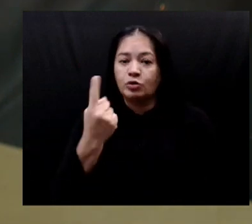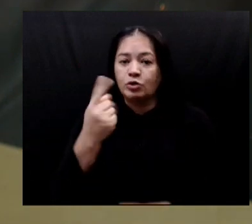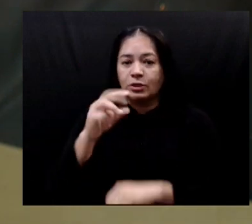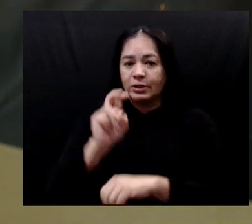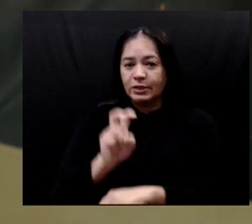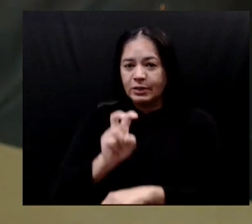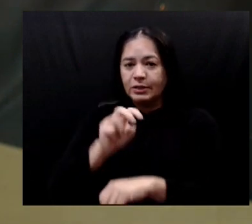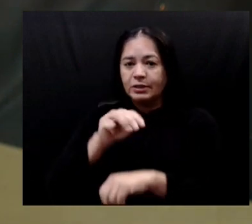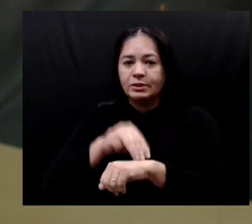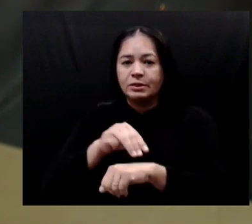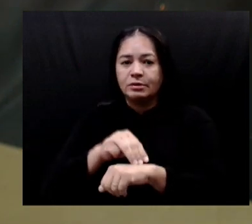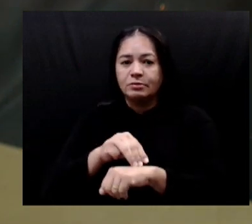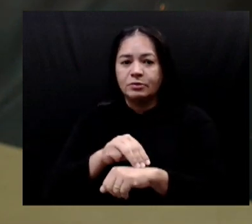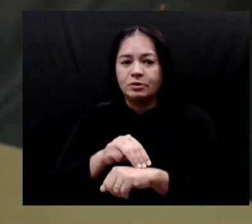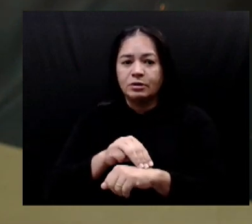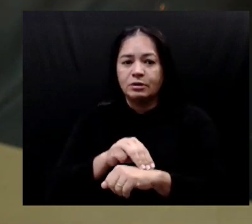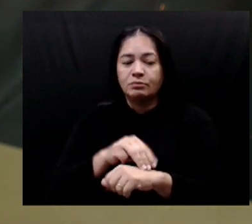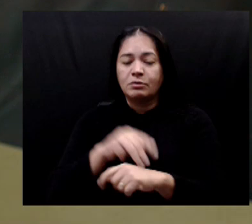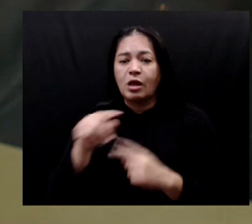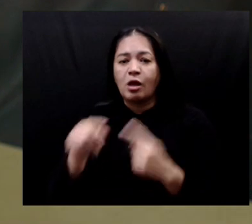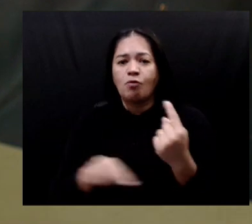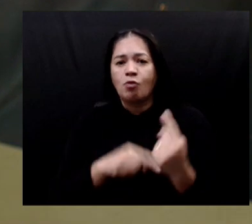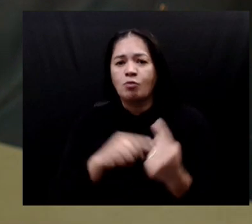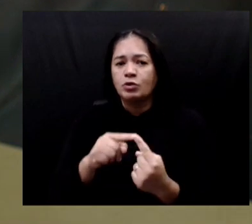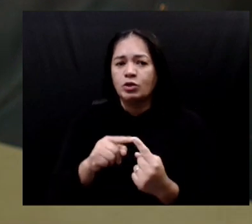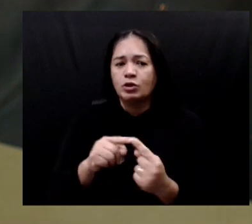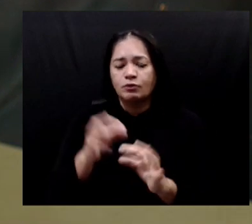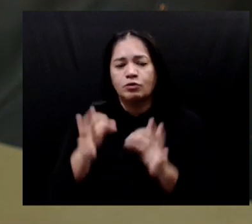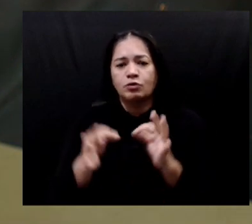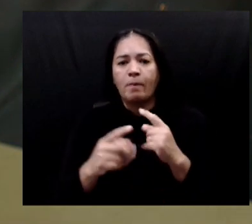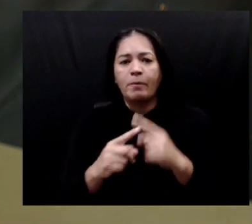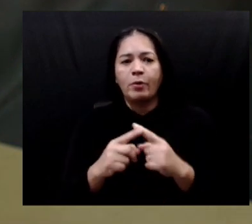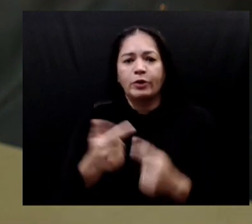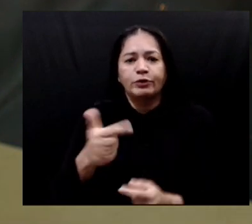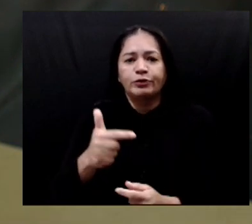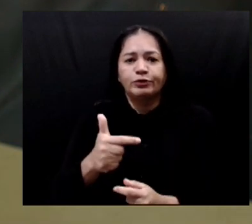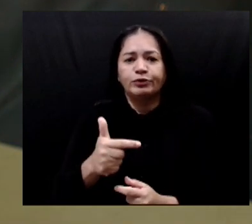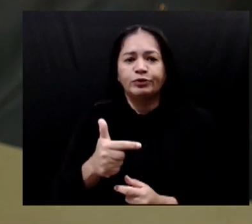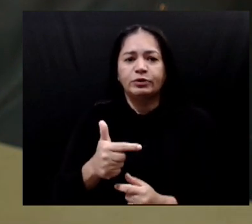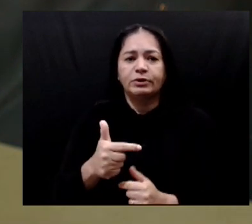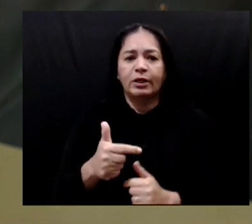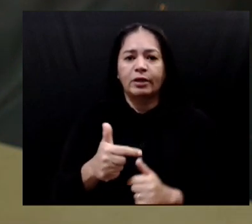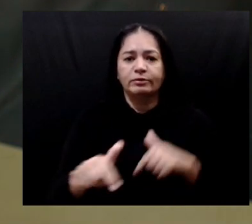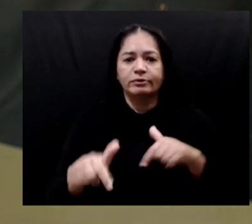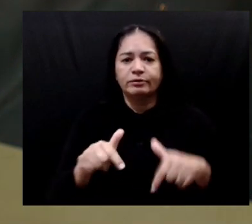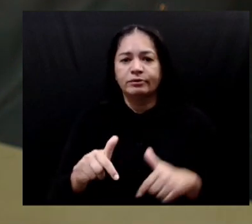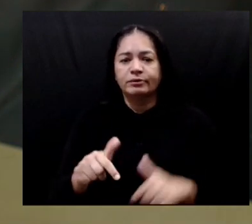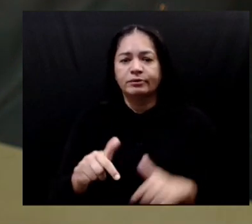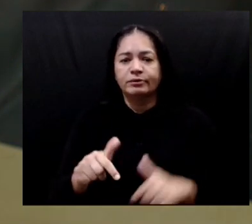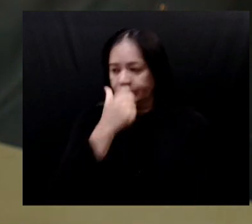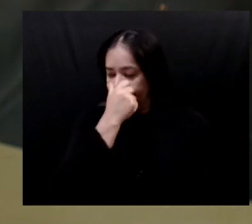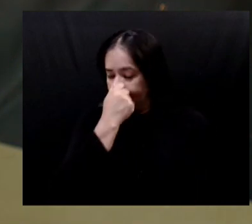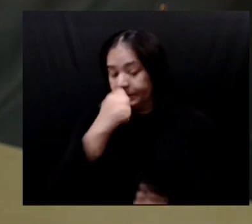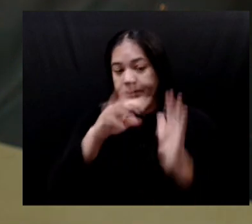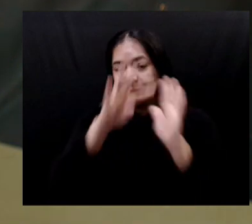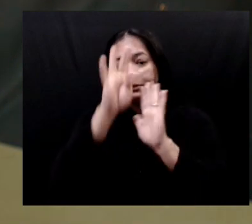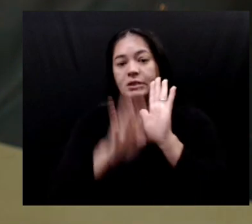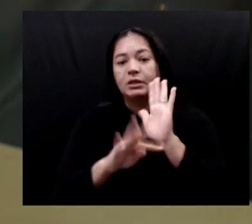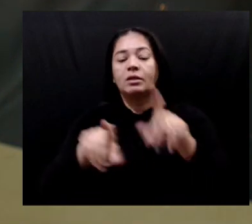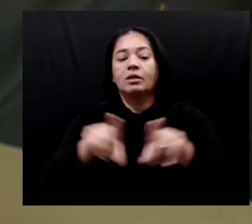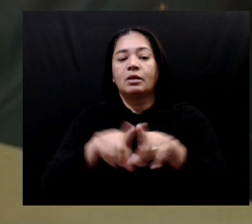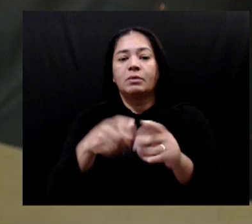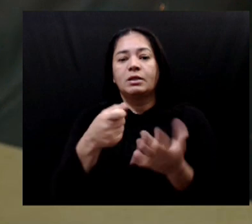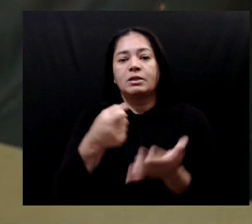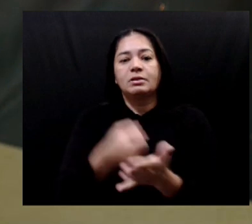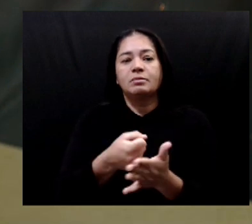de justiça, já que não há prestação de serviço durante esse tempo. O texto também exige que a gratuidade seja informada por